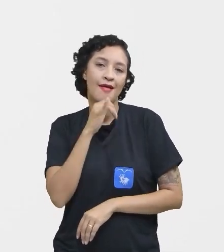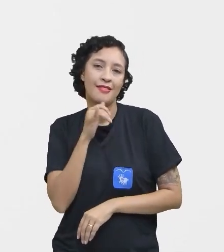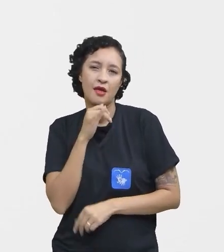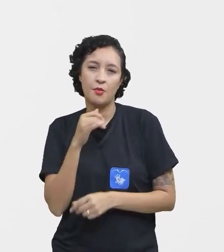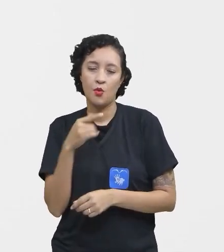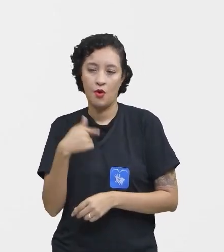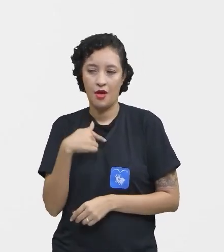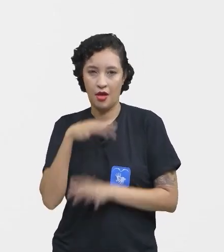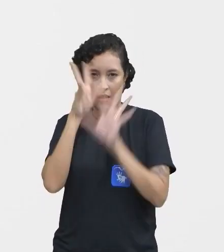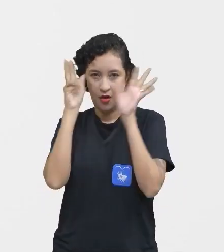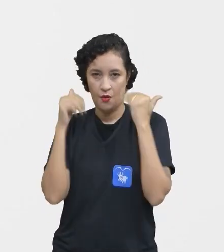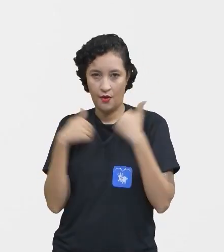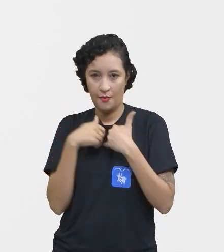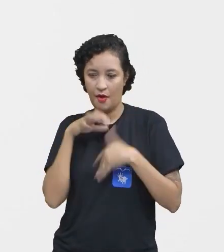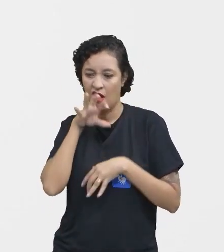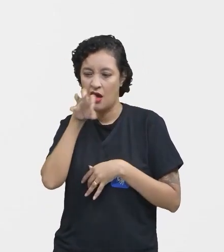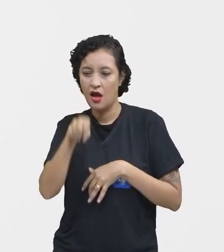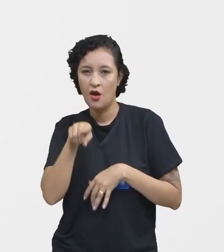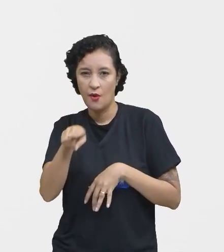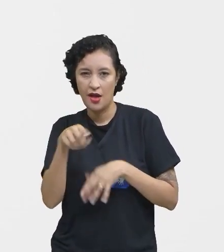para continuar vivo.